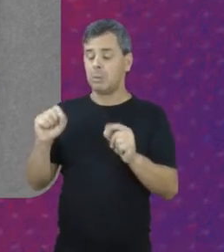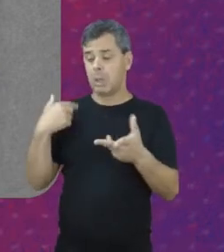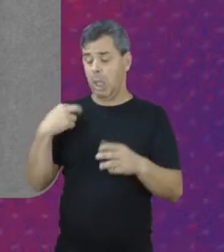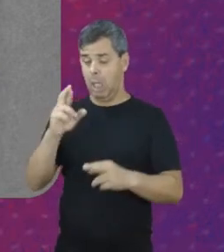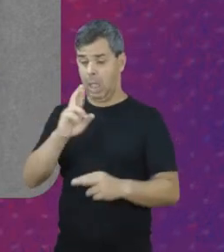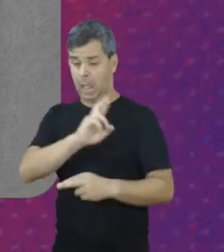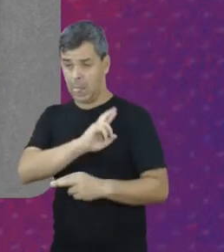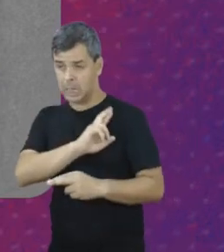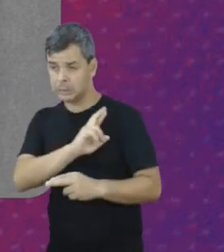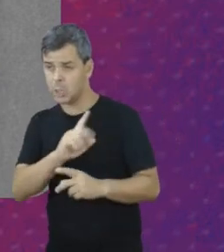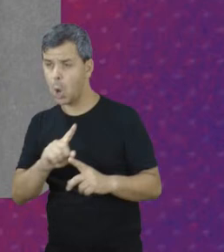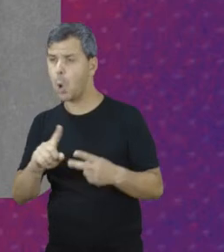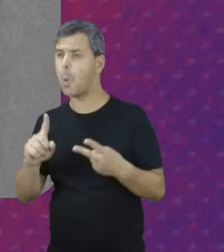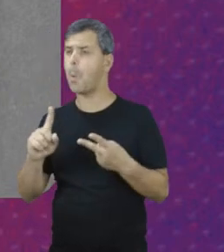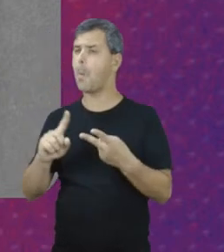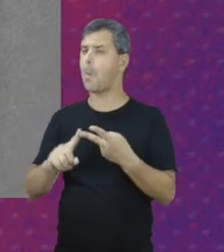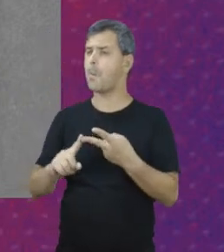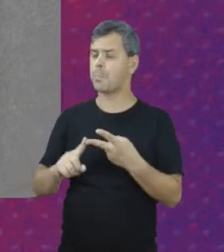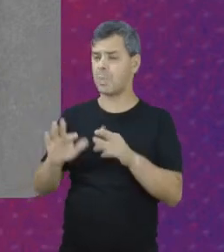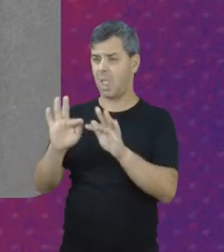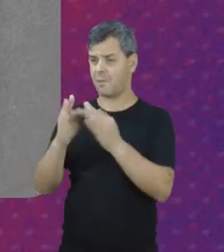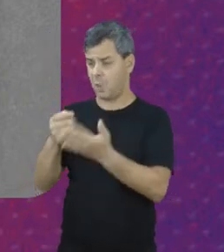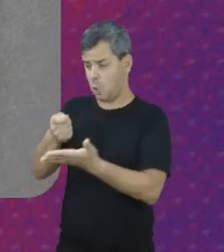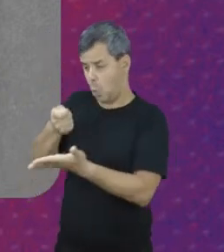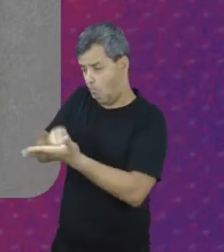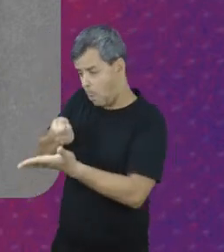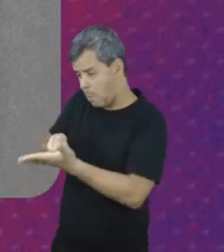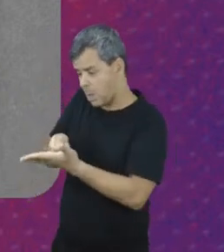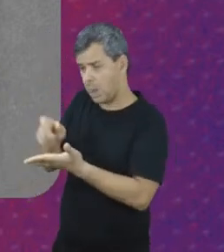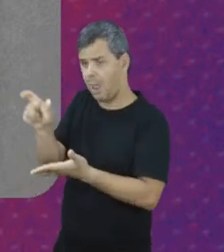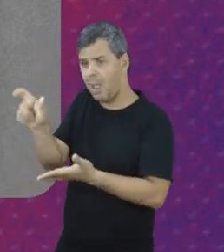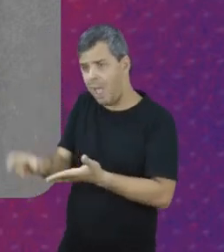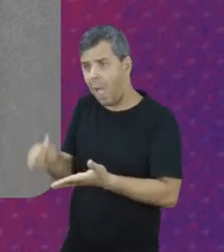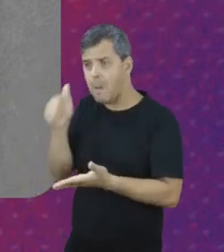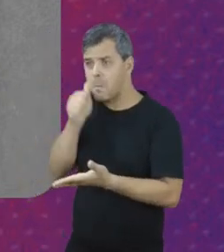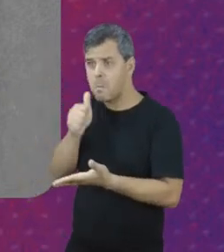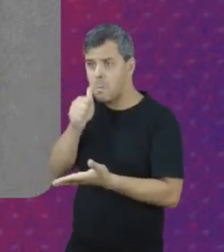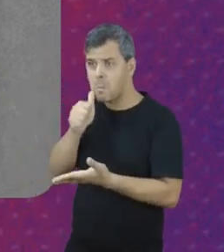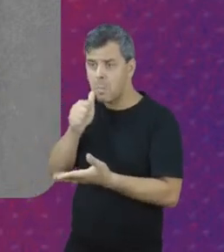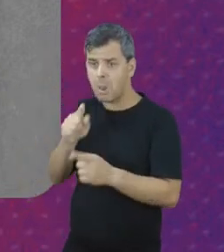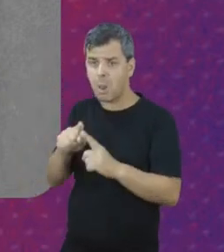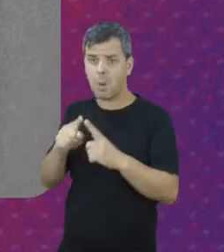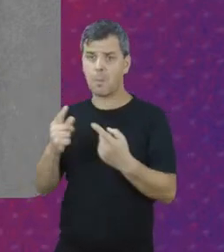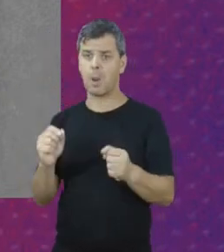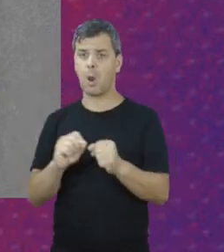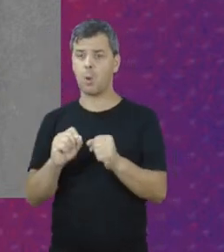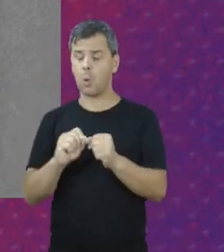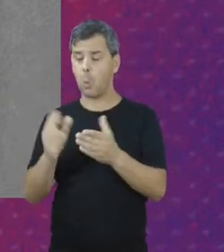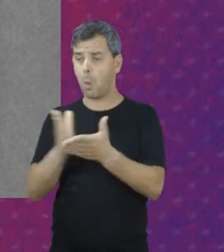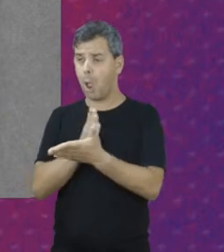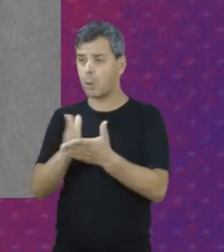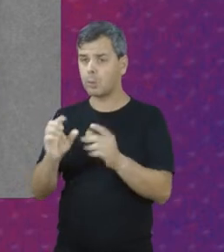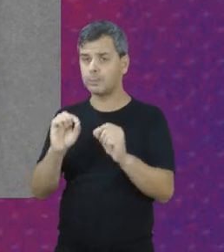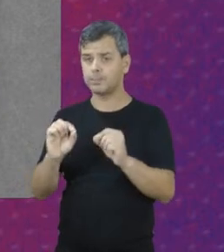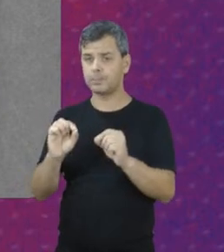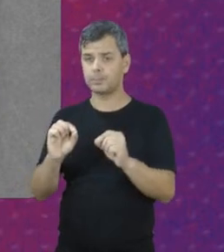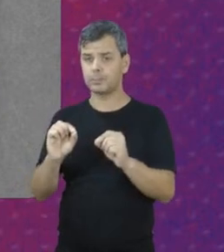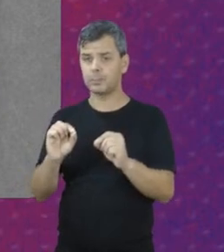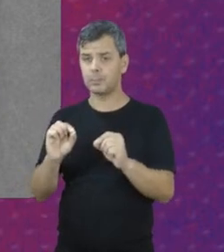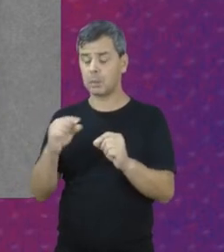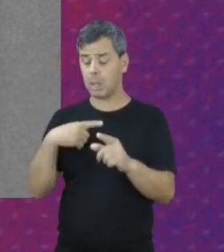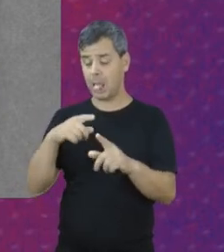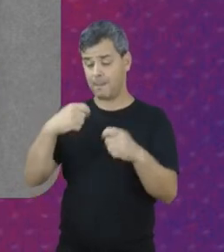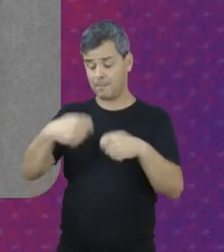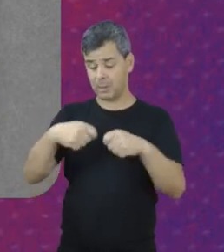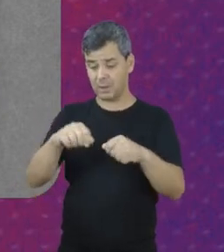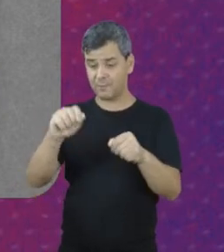religião impõe, né, ou que as famílias impõem, e coloco isso como algo que ela é o que ela